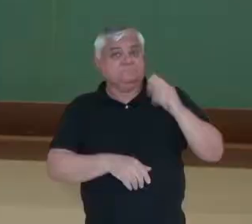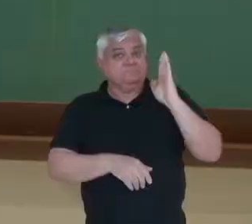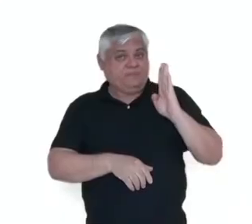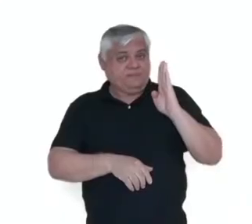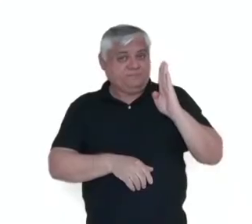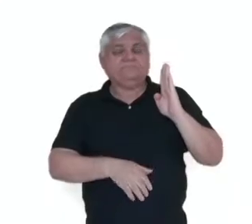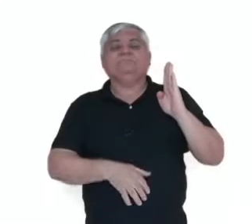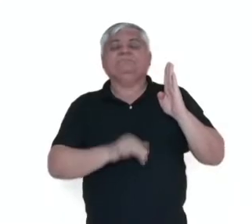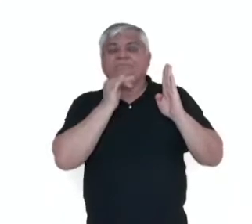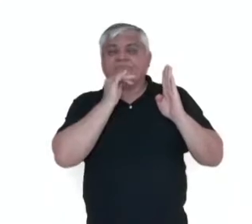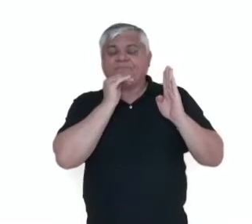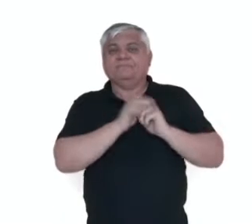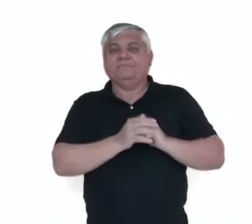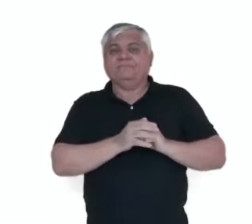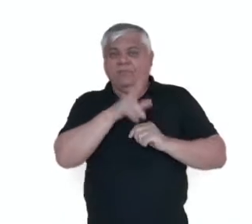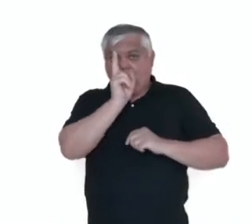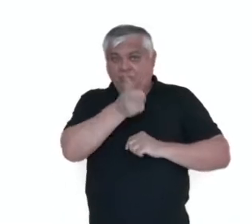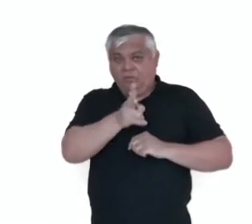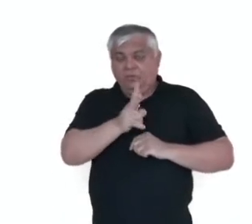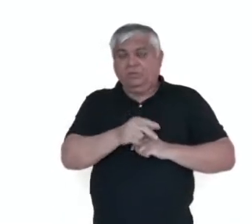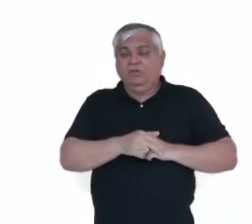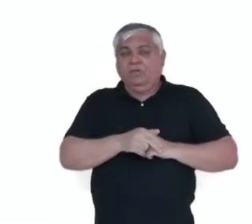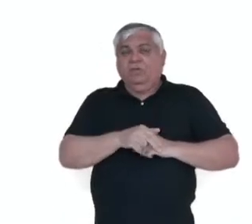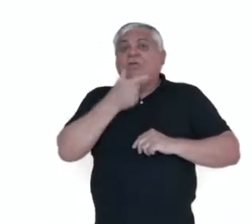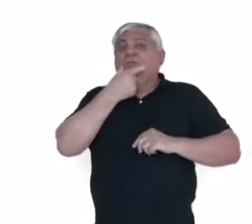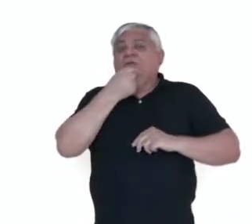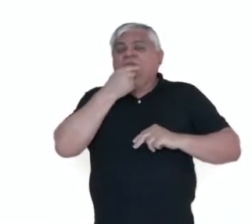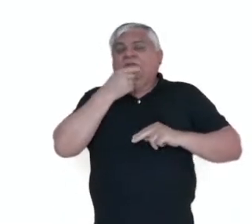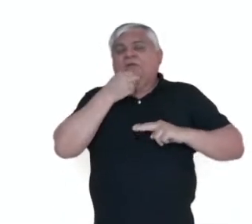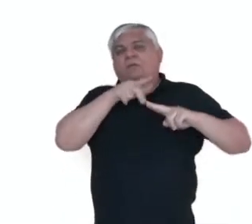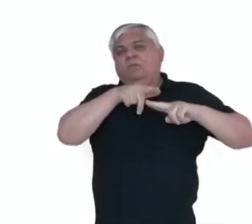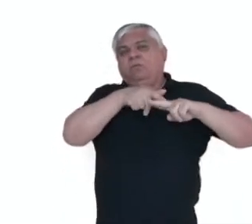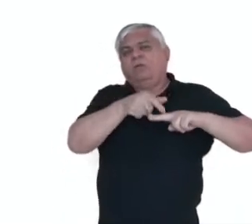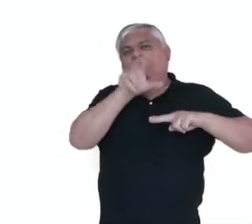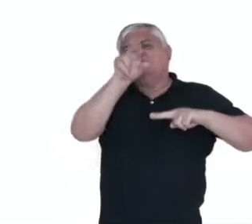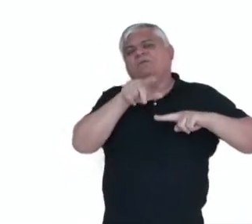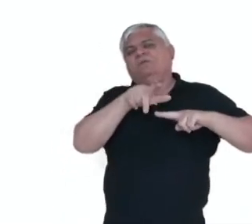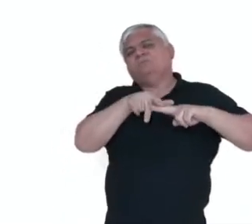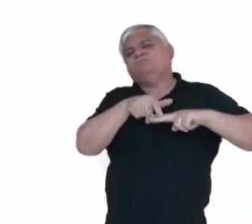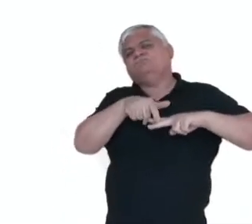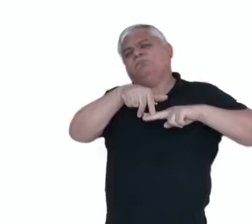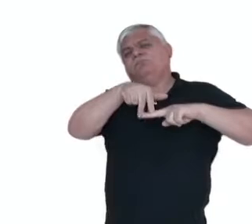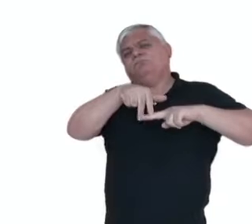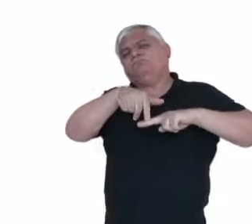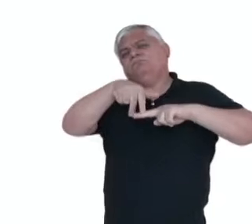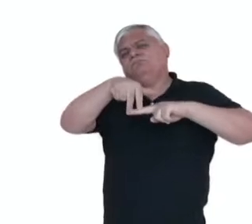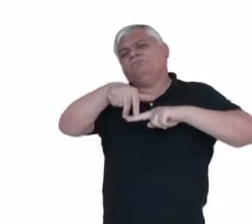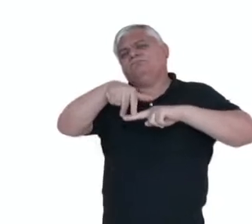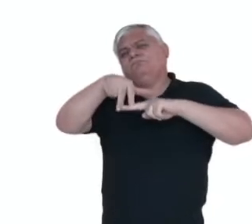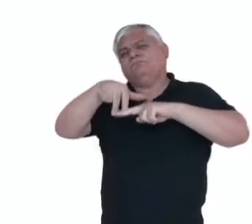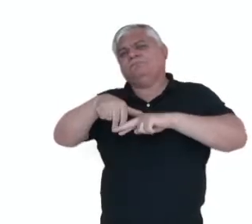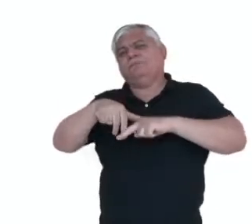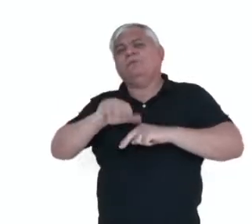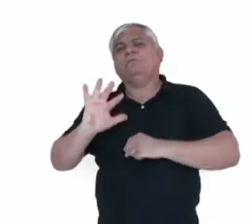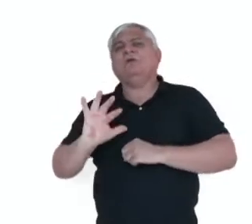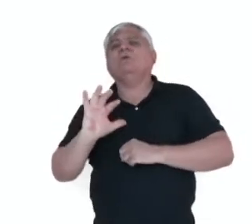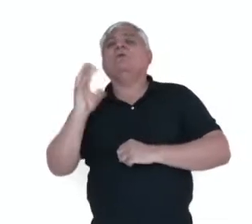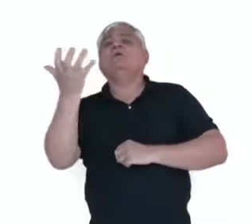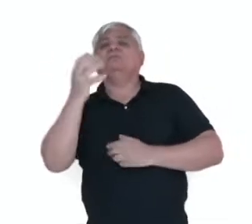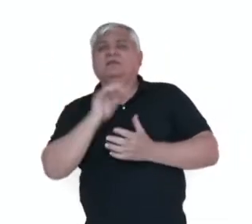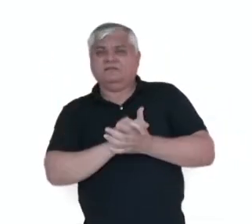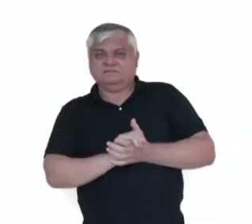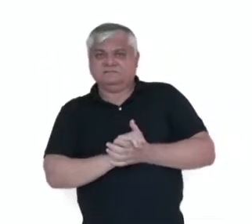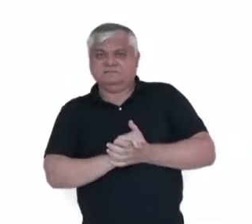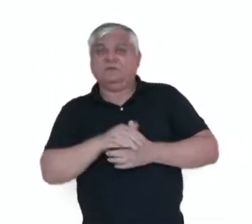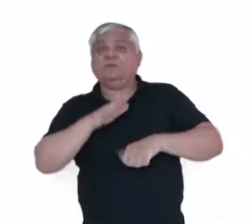pergunta. No caso de André, diminuir a velocidade com que anda de skate. O que ocorrerá